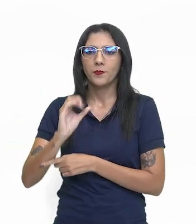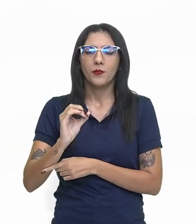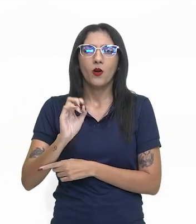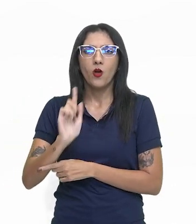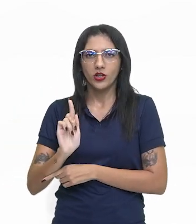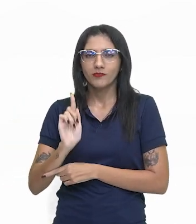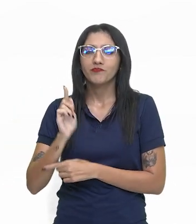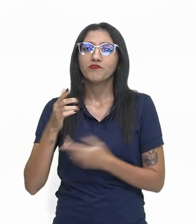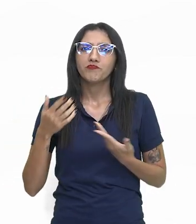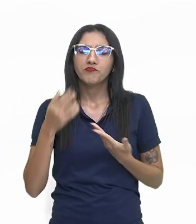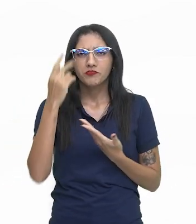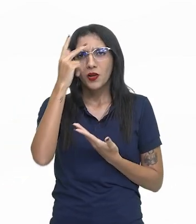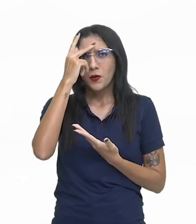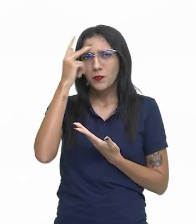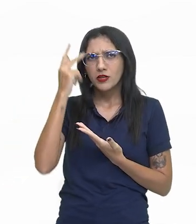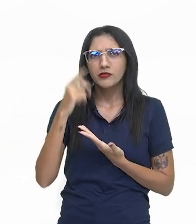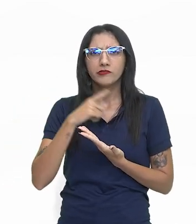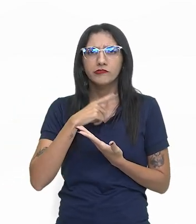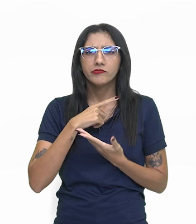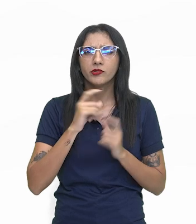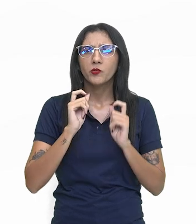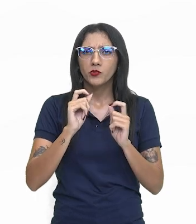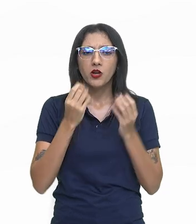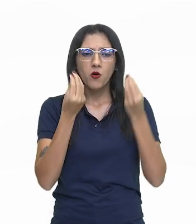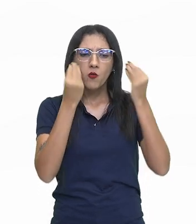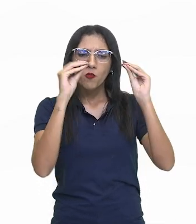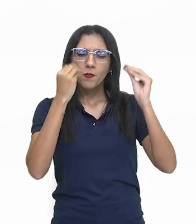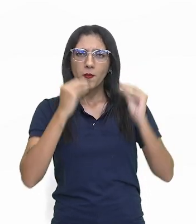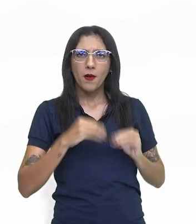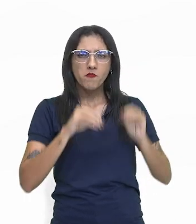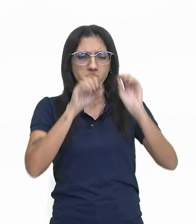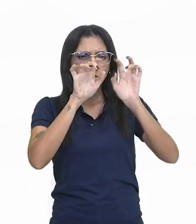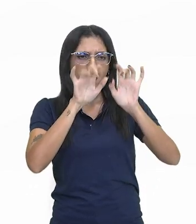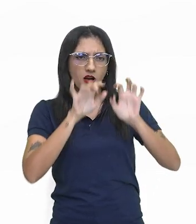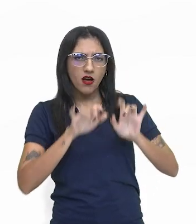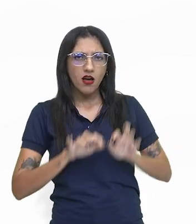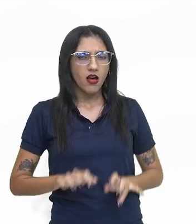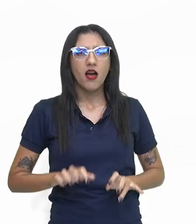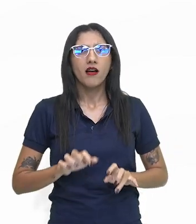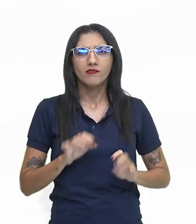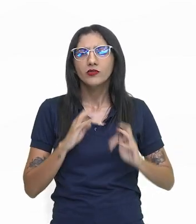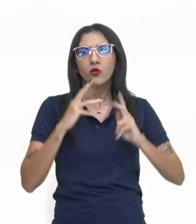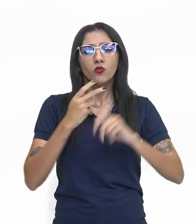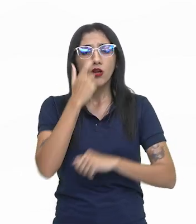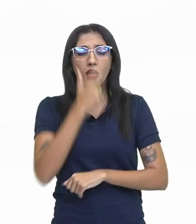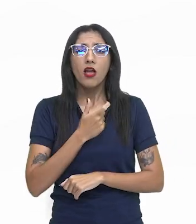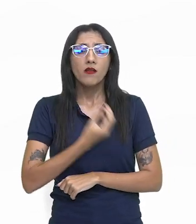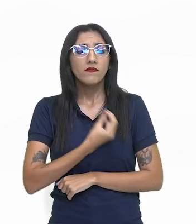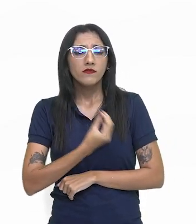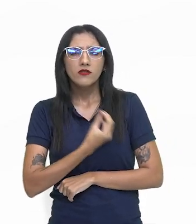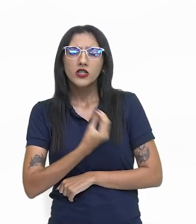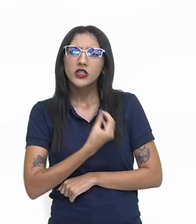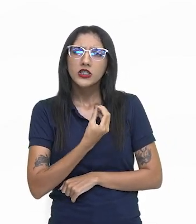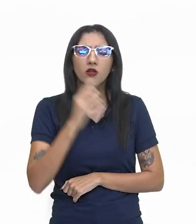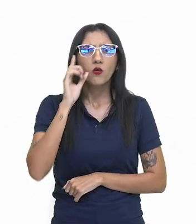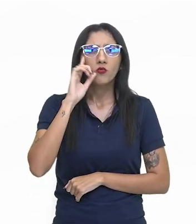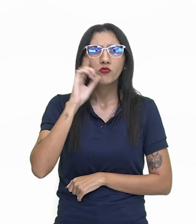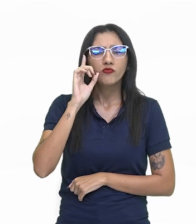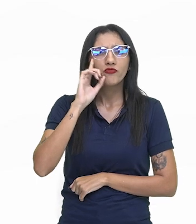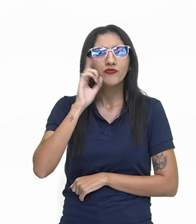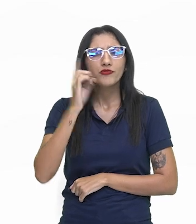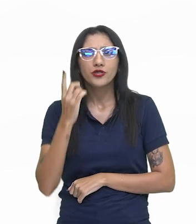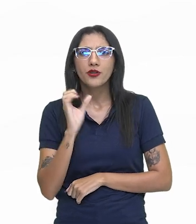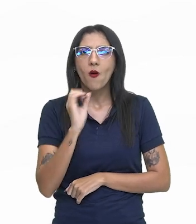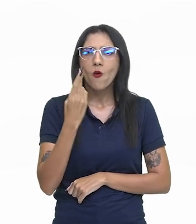no qual as pessoas colocavam por escrito o que elas falavam da sua rotina, o que elas falavam ali de um roteiro